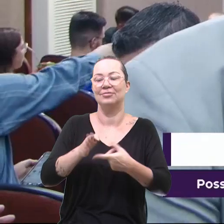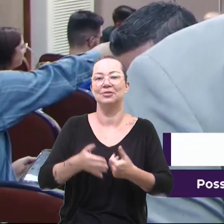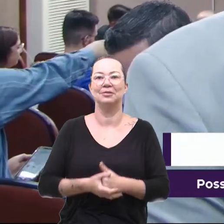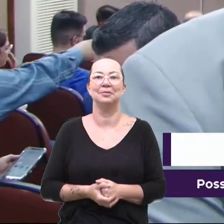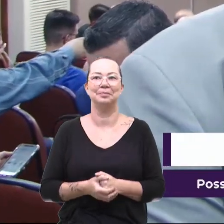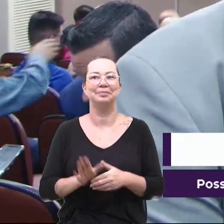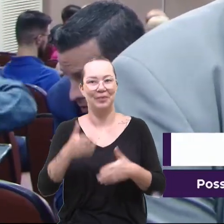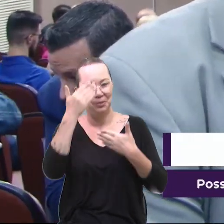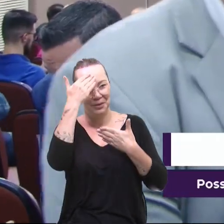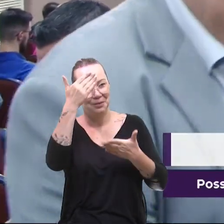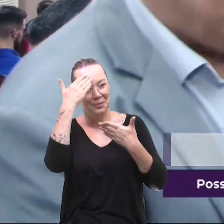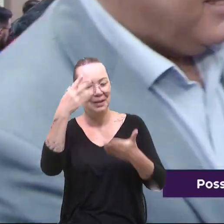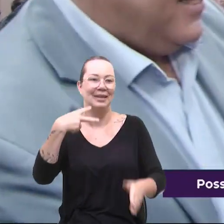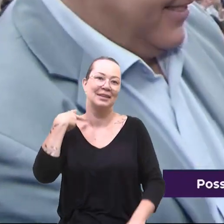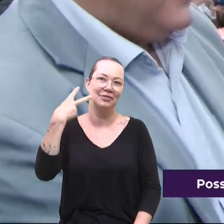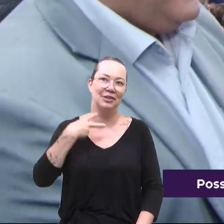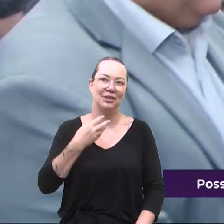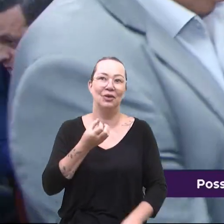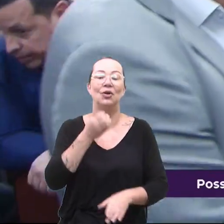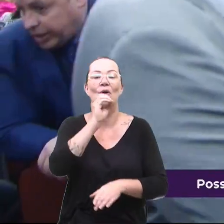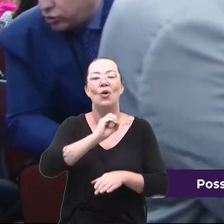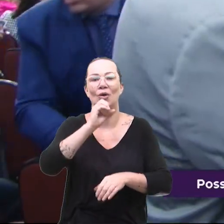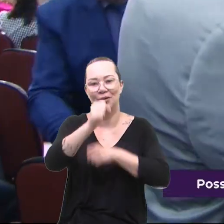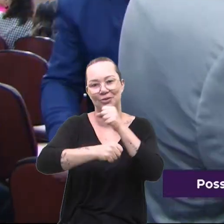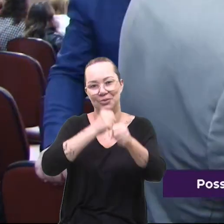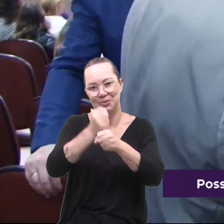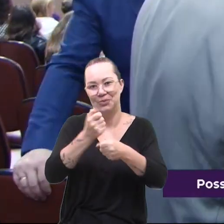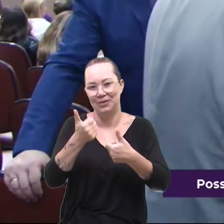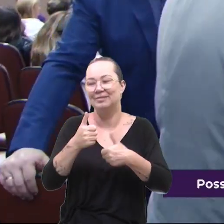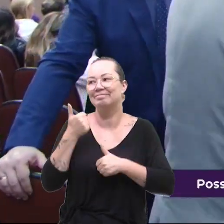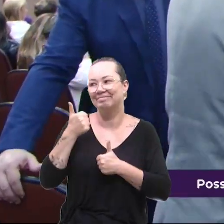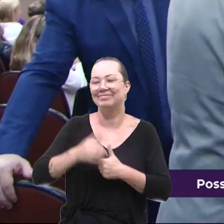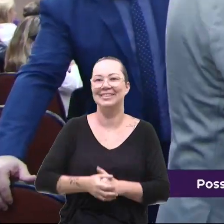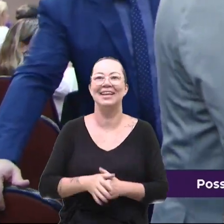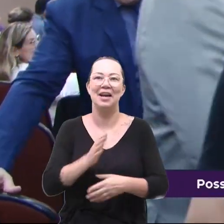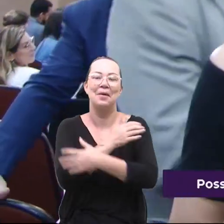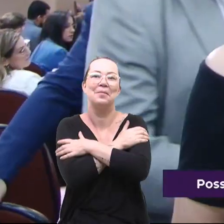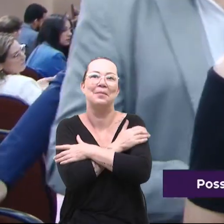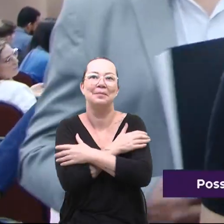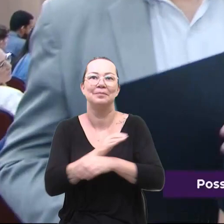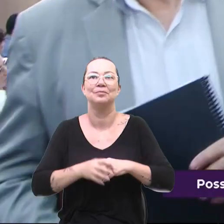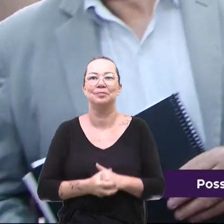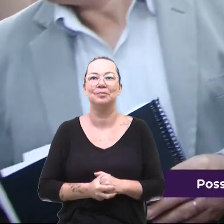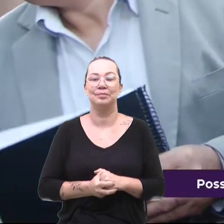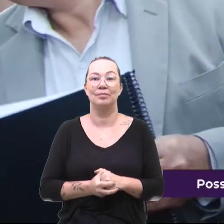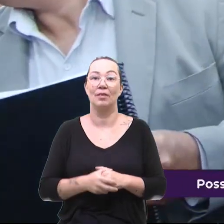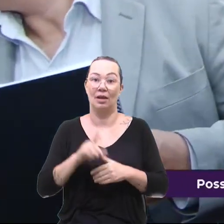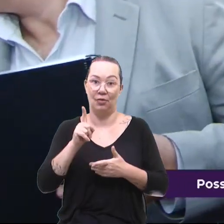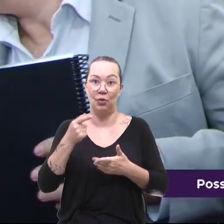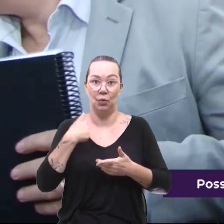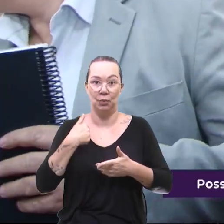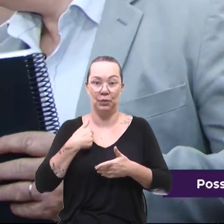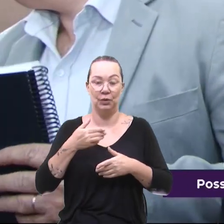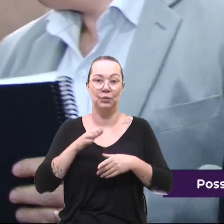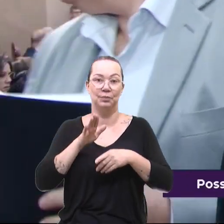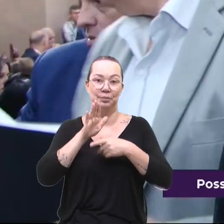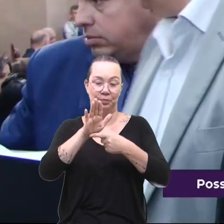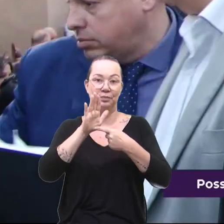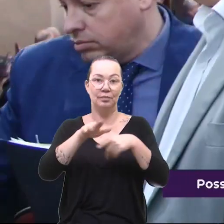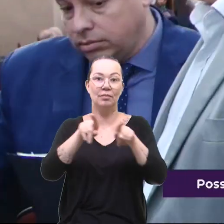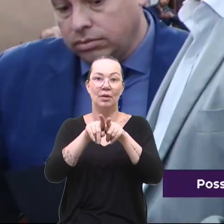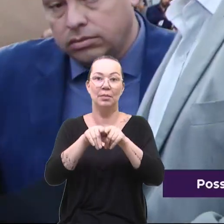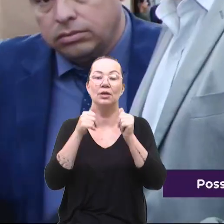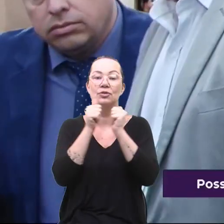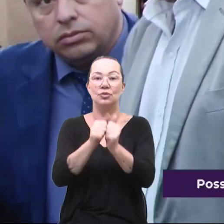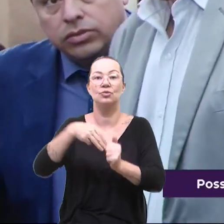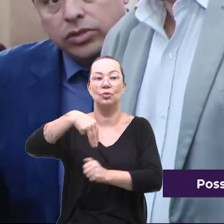Obrigada, vereador. Um bom ano para nós. Valeu. Um abraço. Olha só, gente, comigo nessa transmissão também está o Marcelo